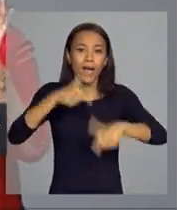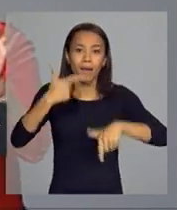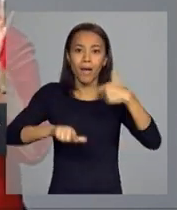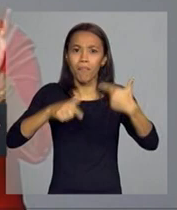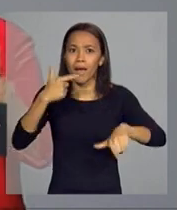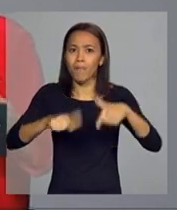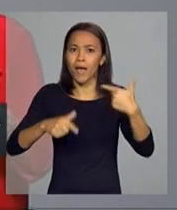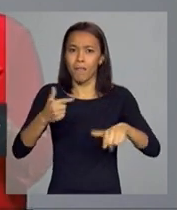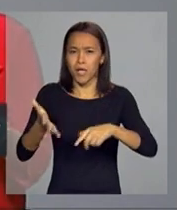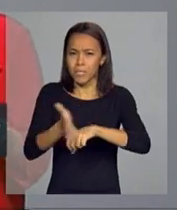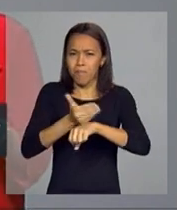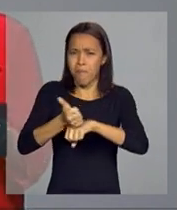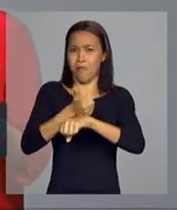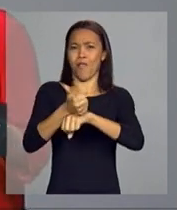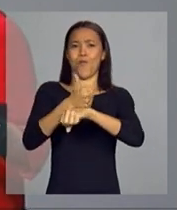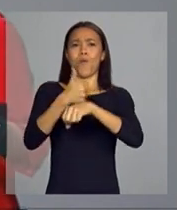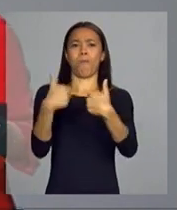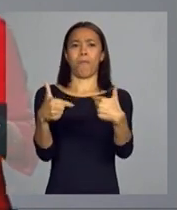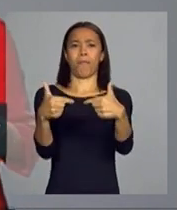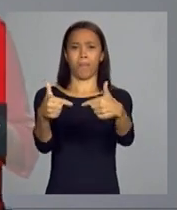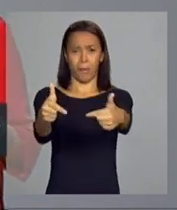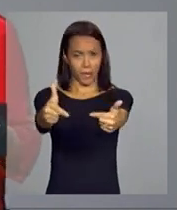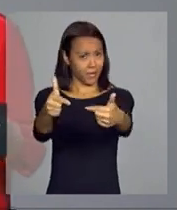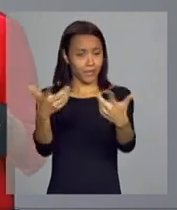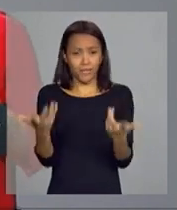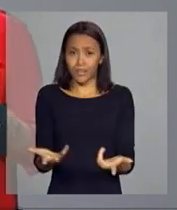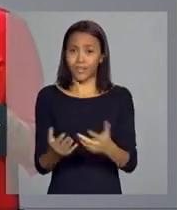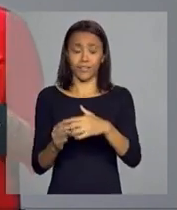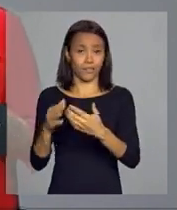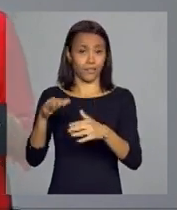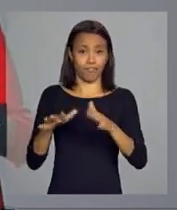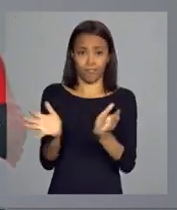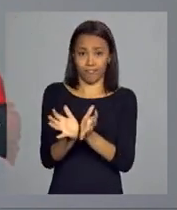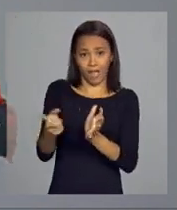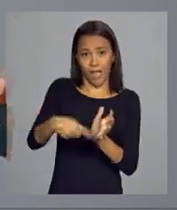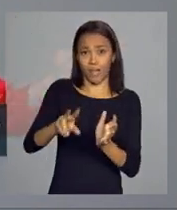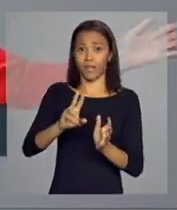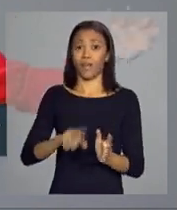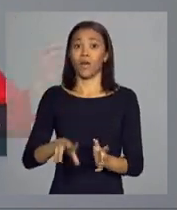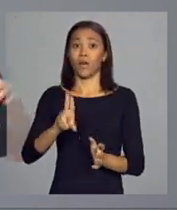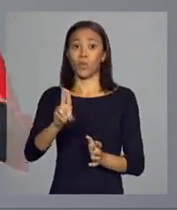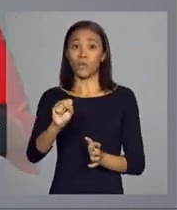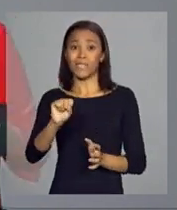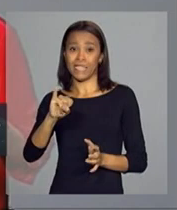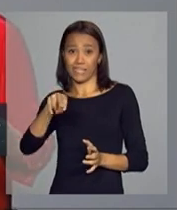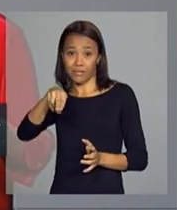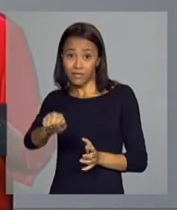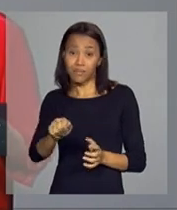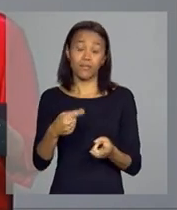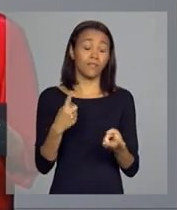no trabalho que fizer, seja na usinagem, seja como